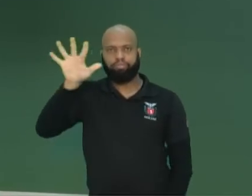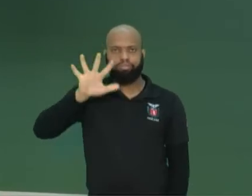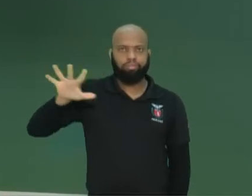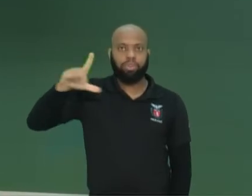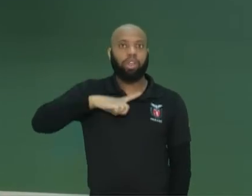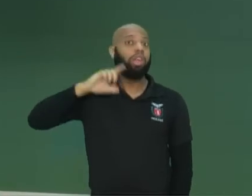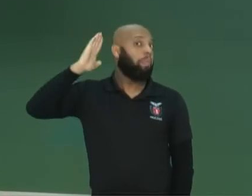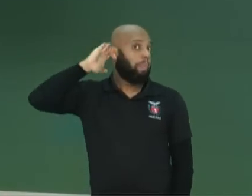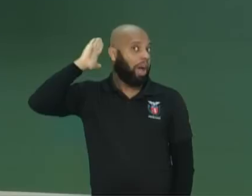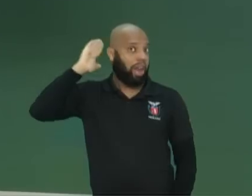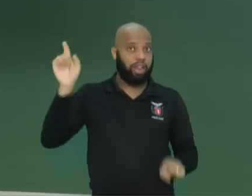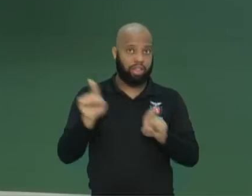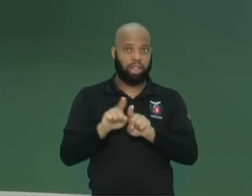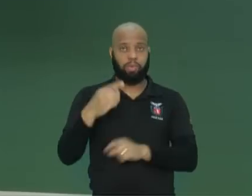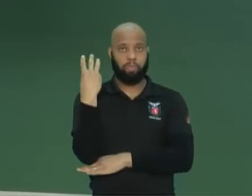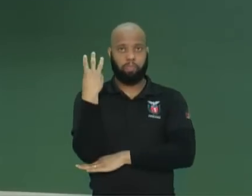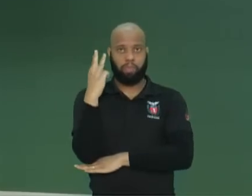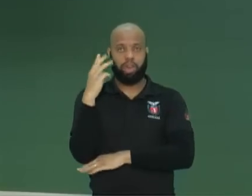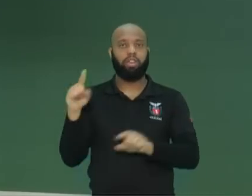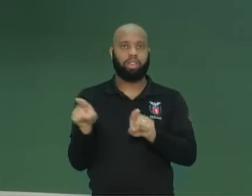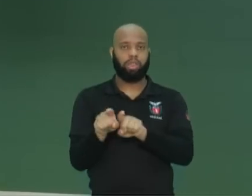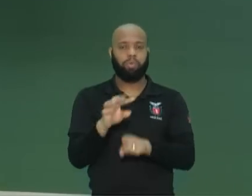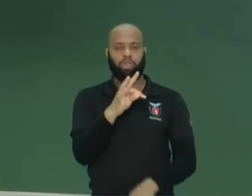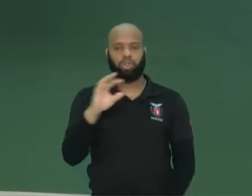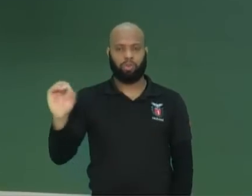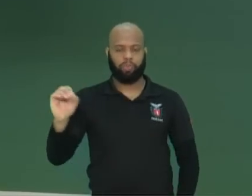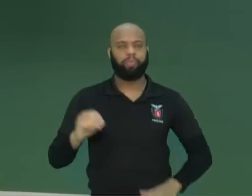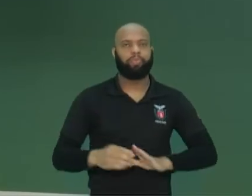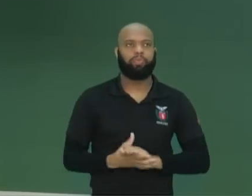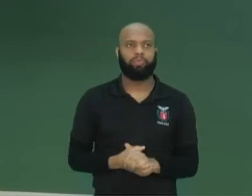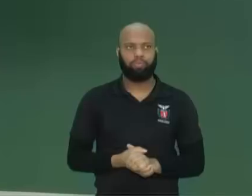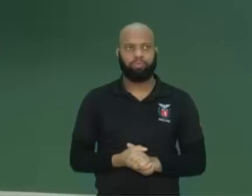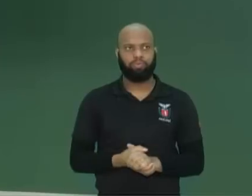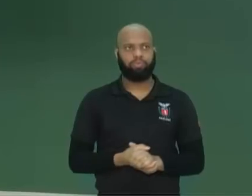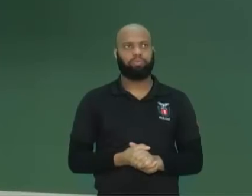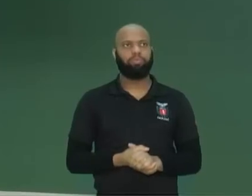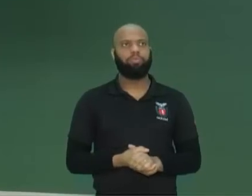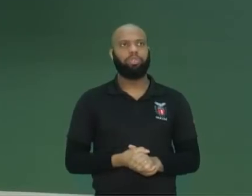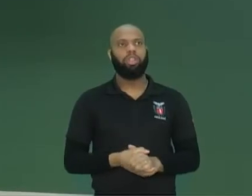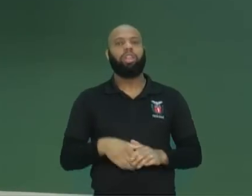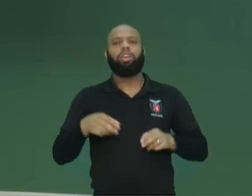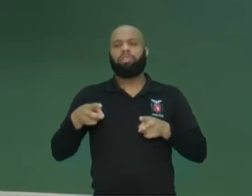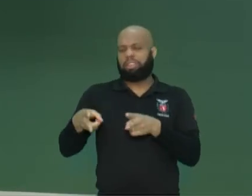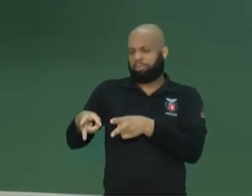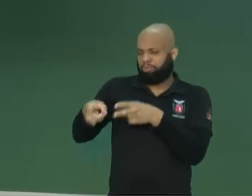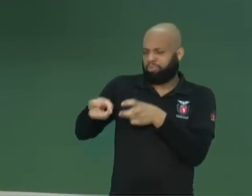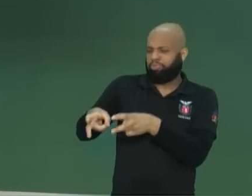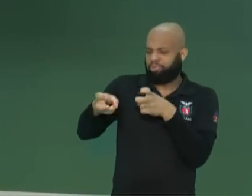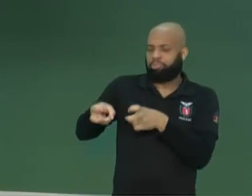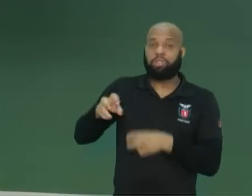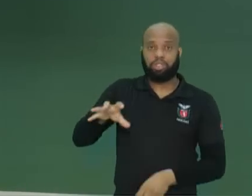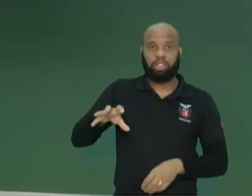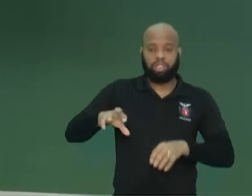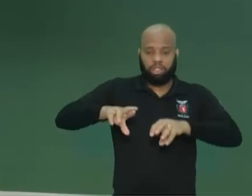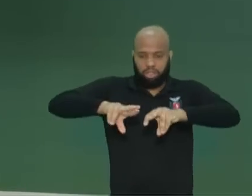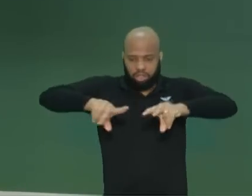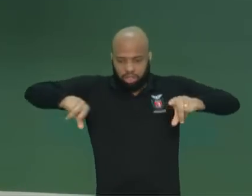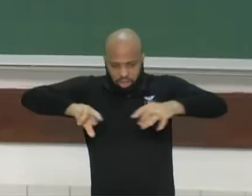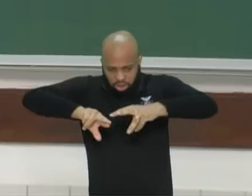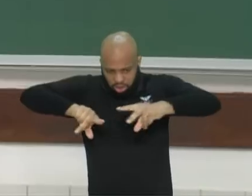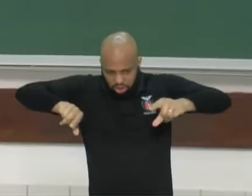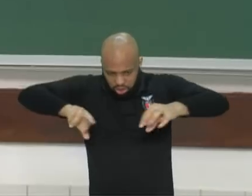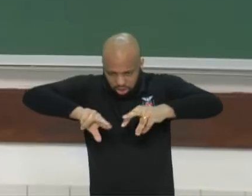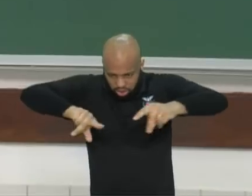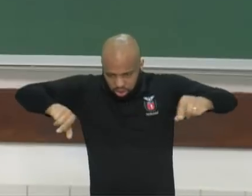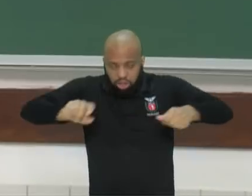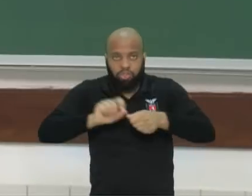o Pará, o Maranhão e o Tocantins, certo? E aí a extração desses minérios, para que ela acontecesse,